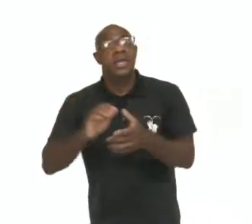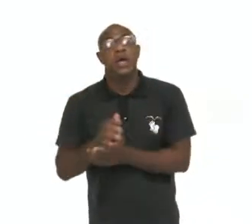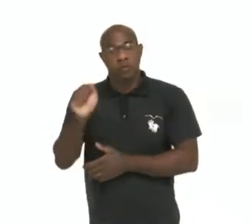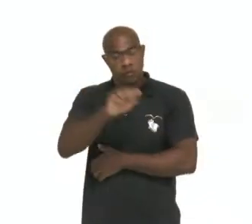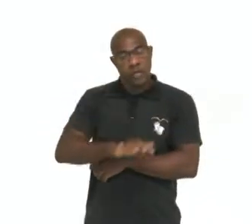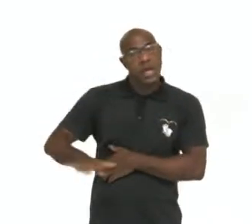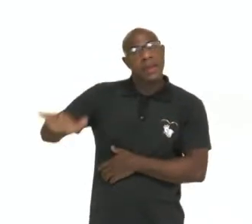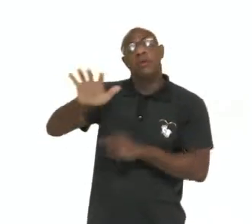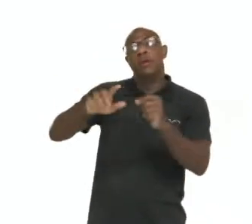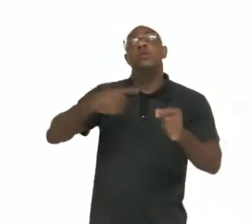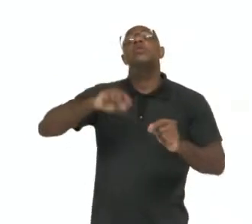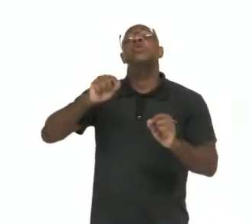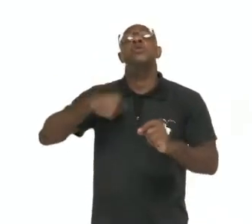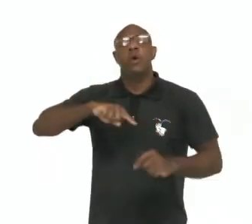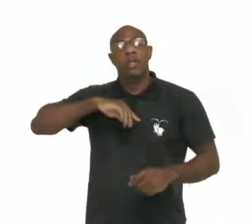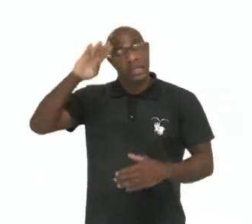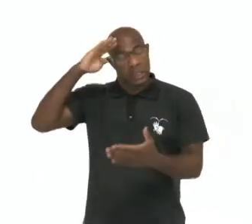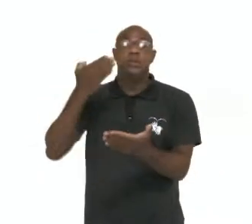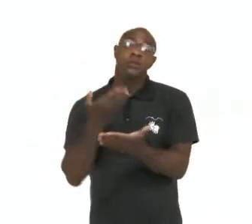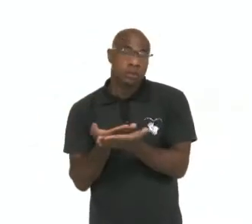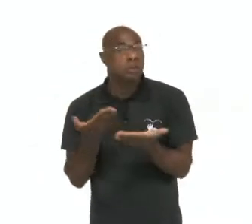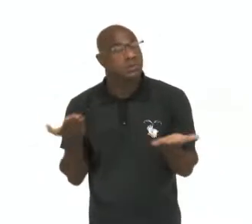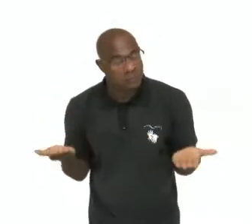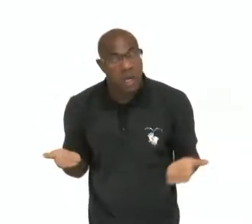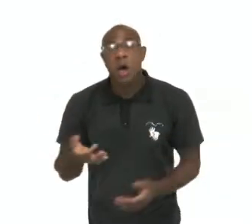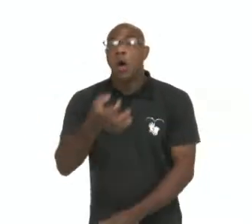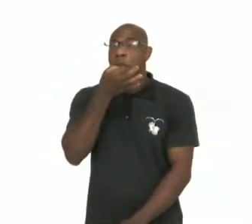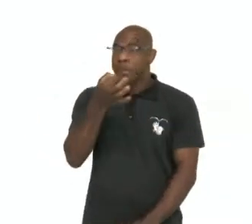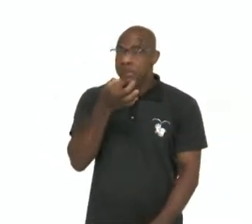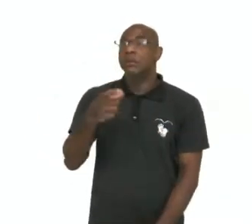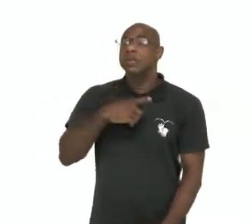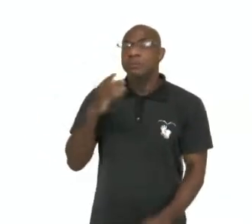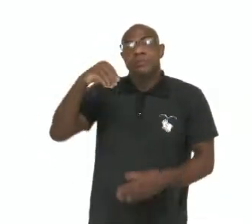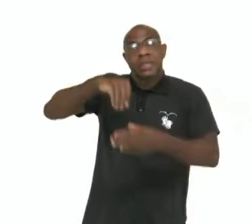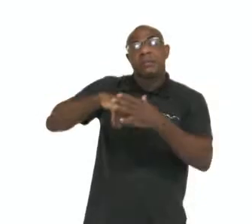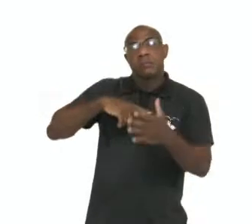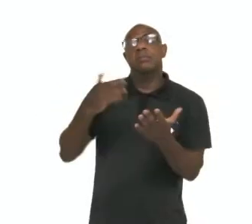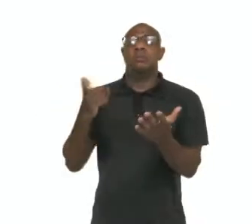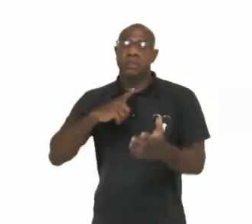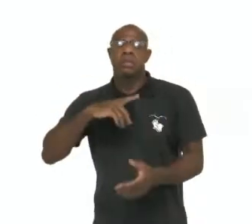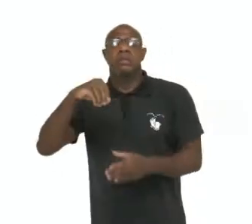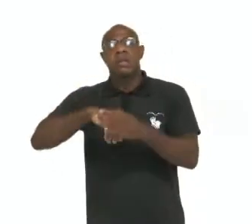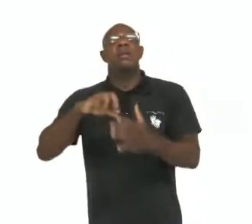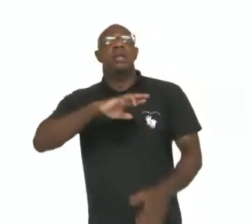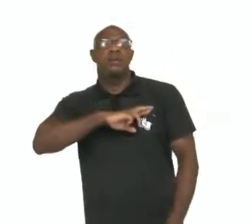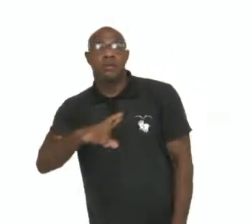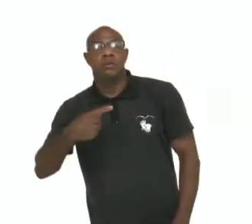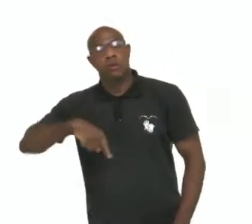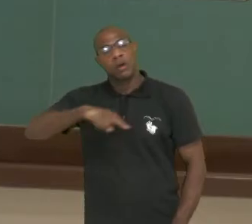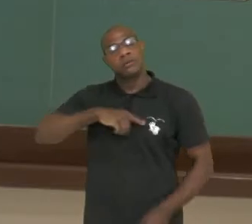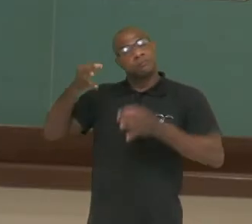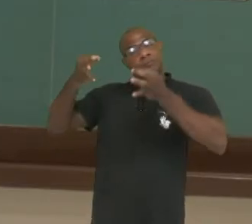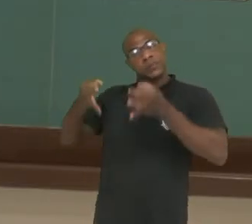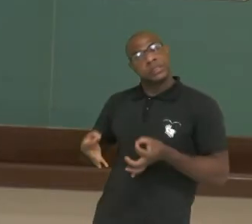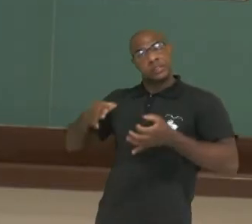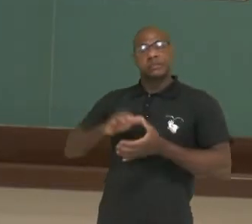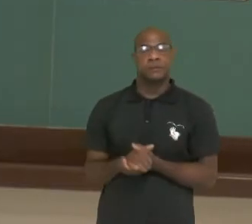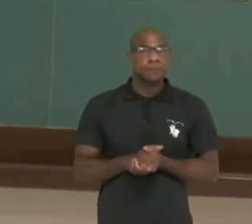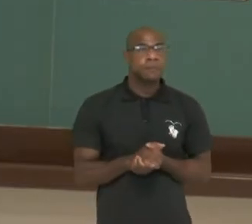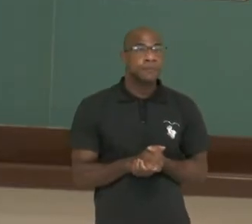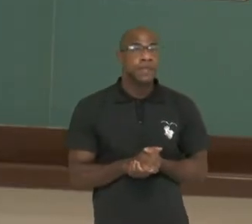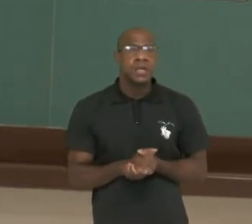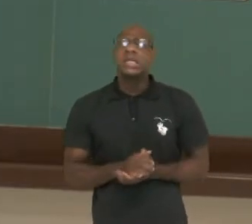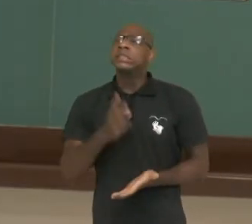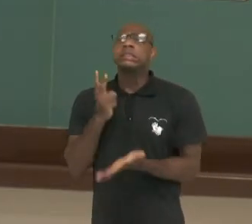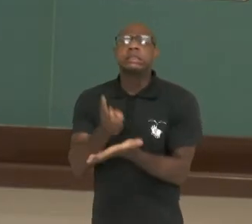geral, acreditamos. Portanto, a opinião envolve nossas crenças, nossas certezas. Então, toda